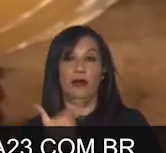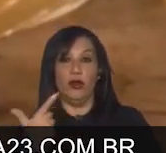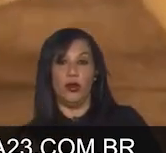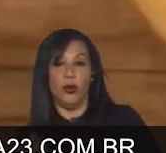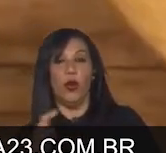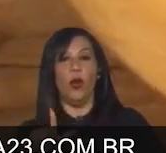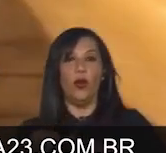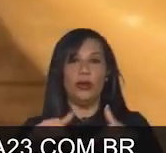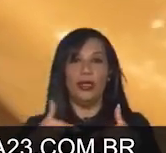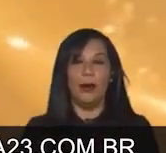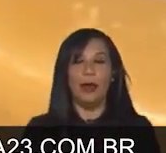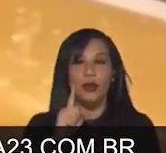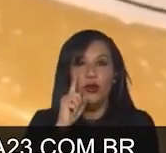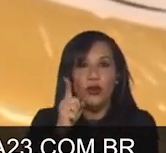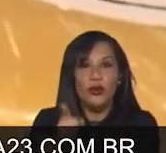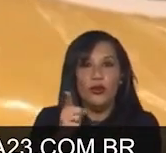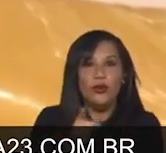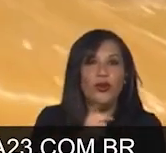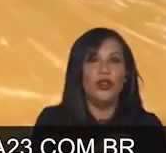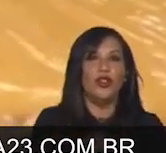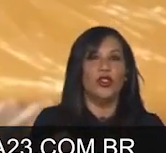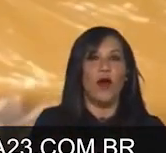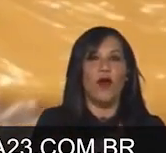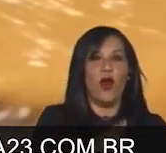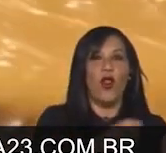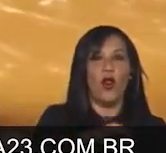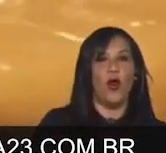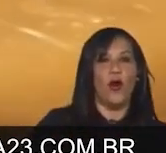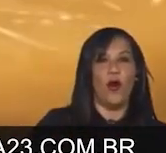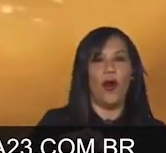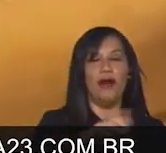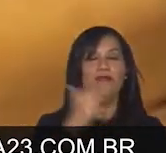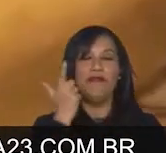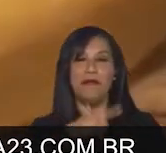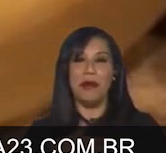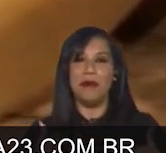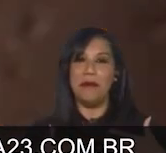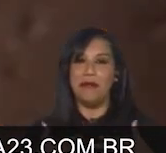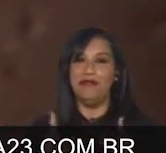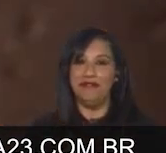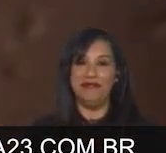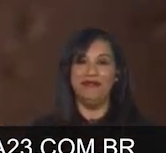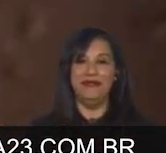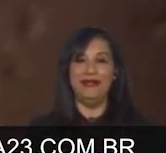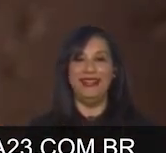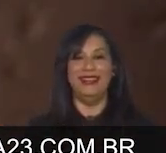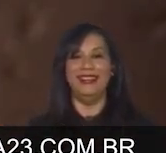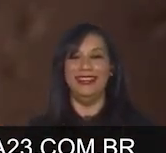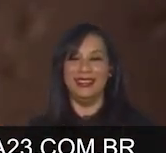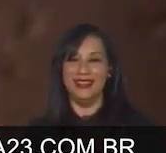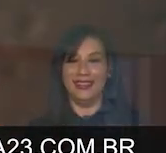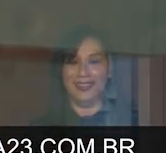O trabalho de descoberta de novas regiões e conquista de mercados é contínuo.